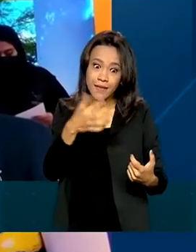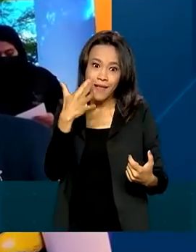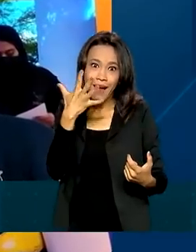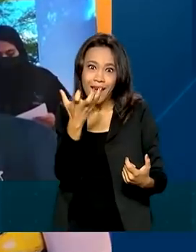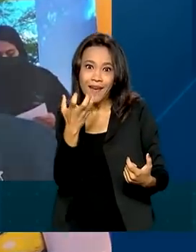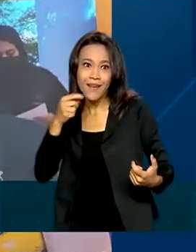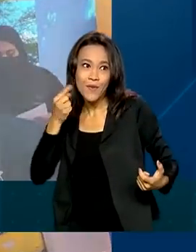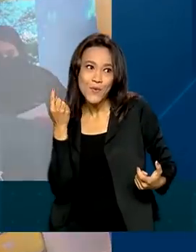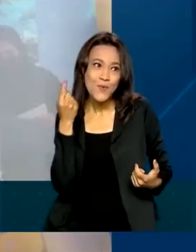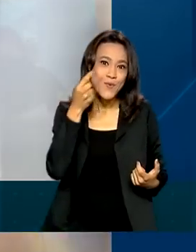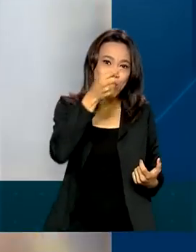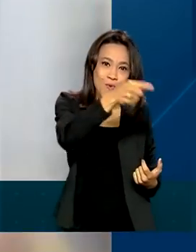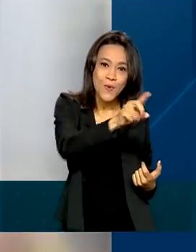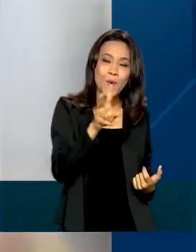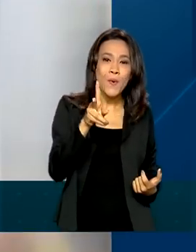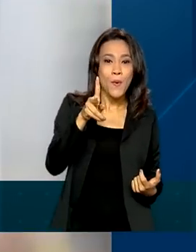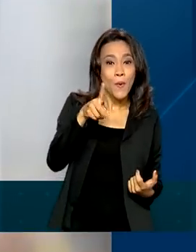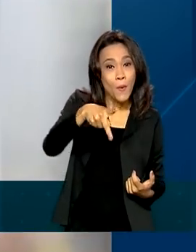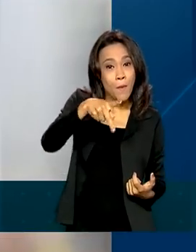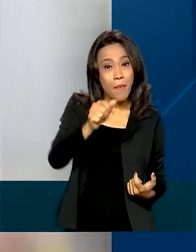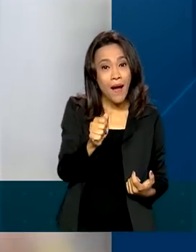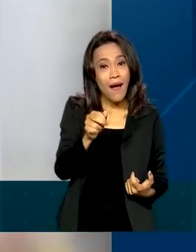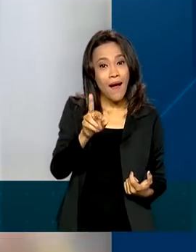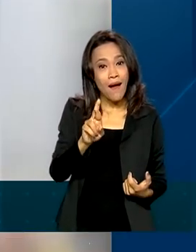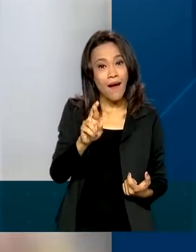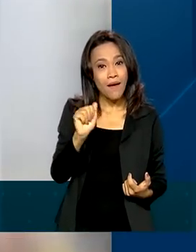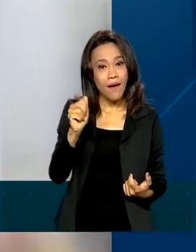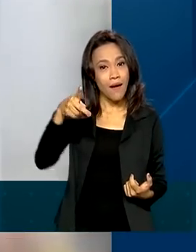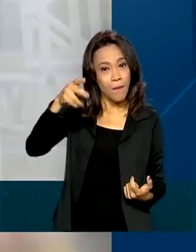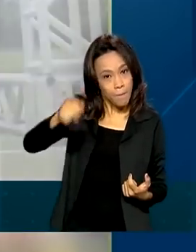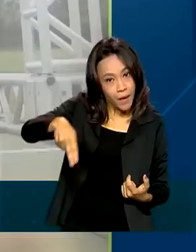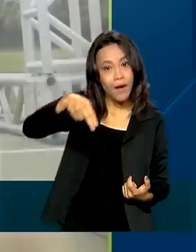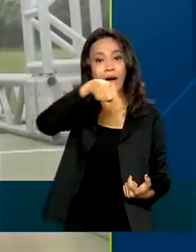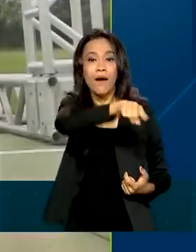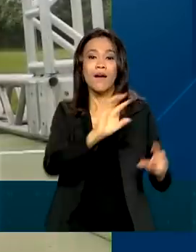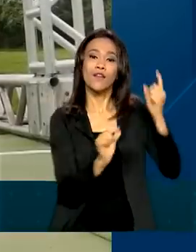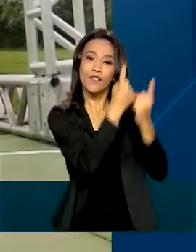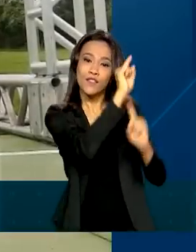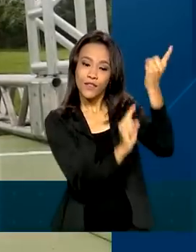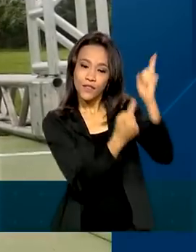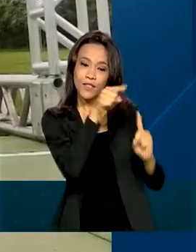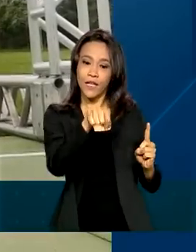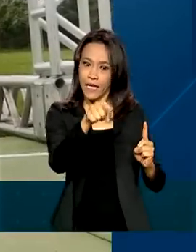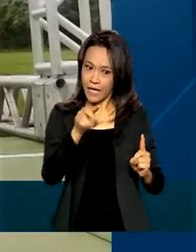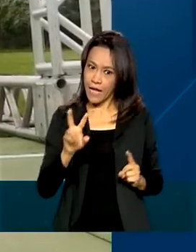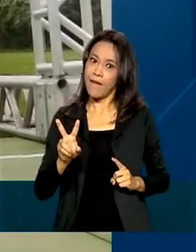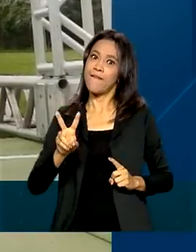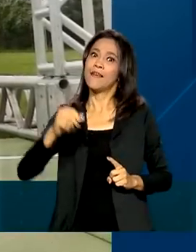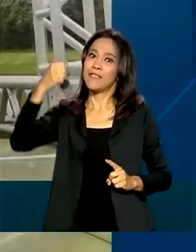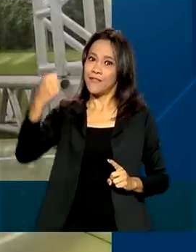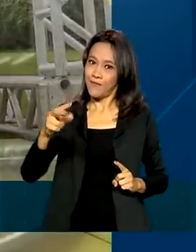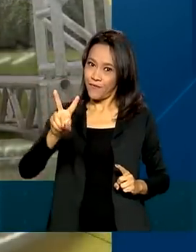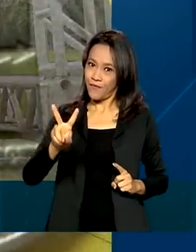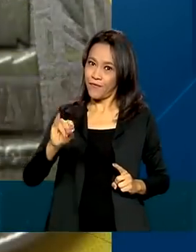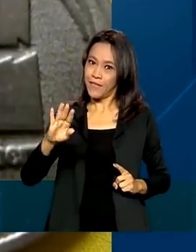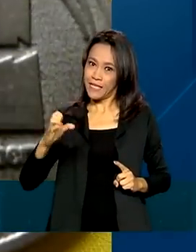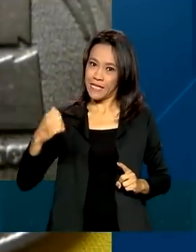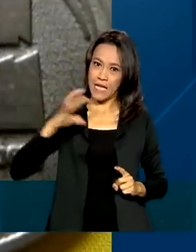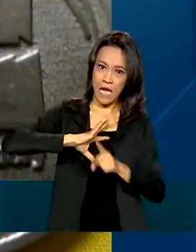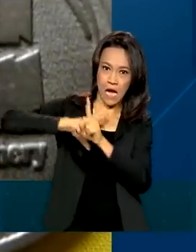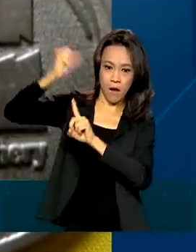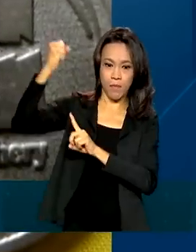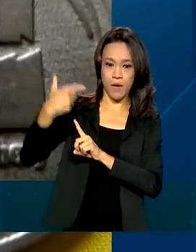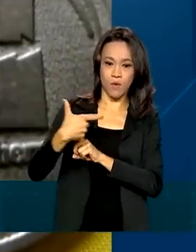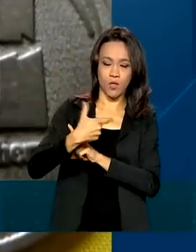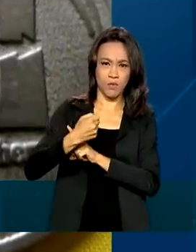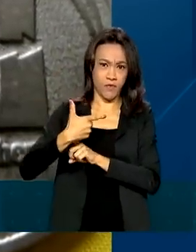no Parapan do Chile em novembro. Atual bicampeão brasileiro e vice-campeão indoor das Américas em